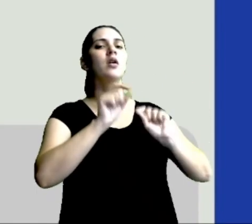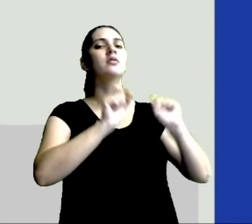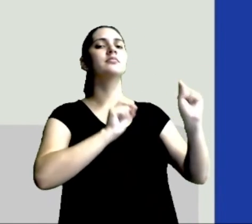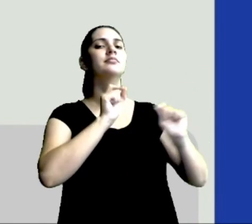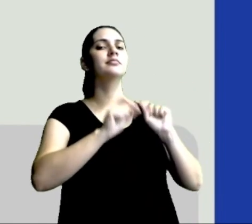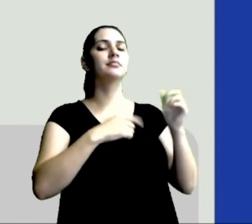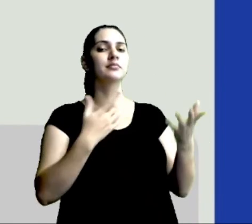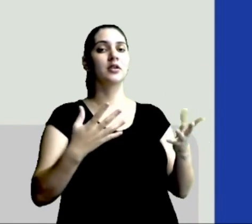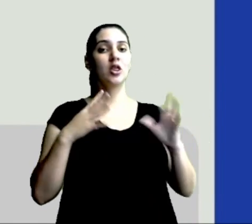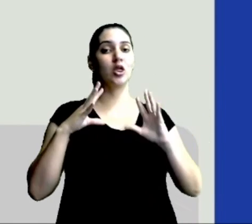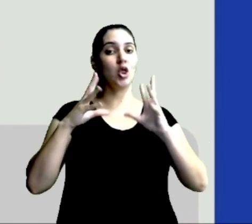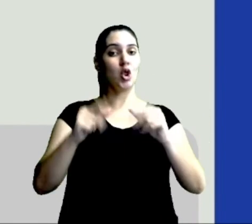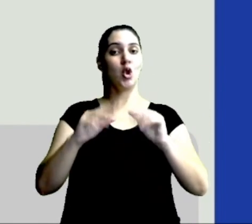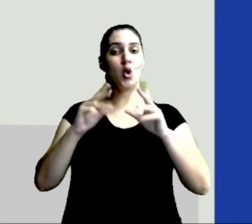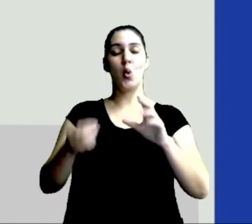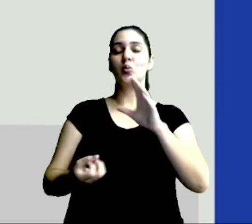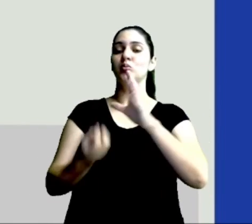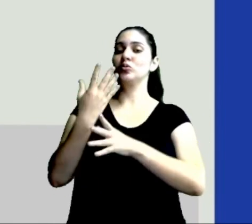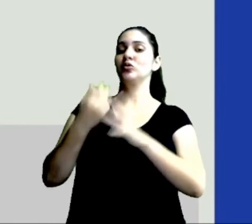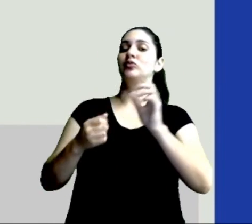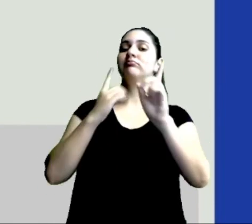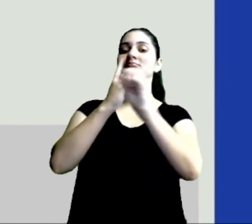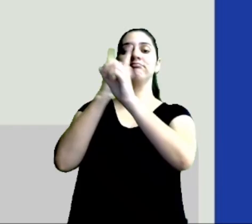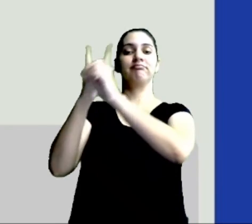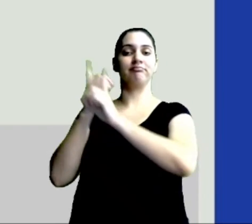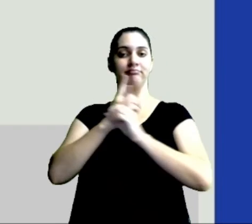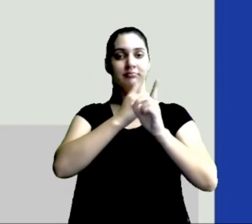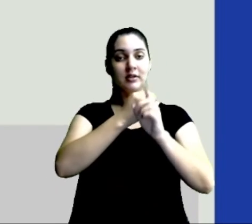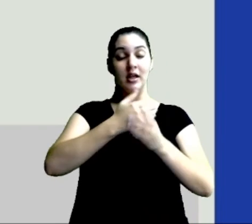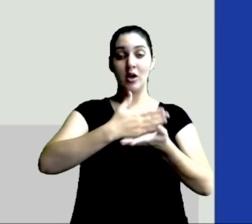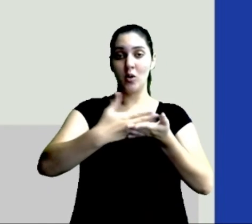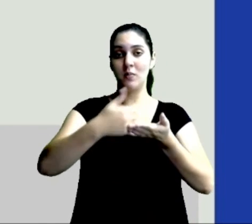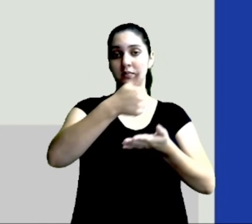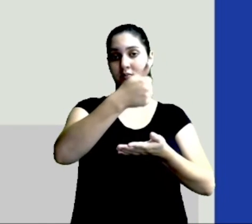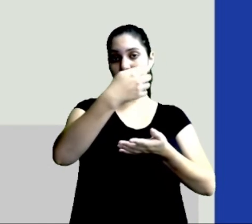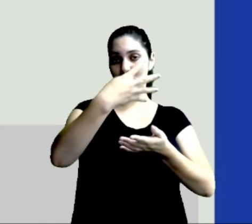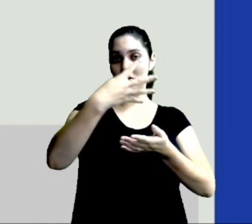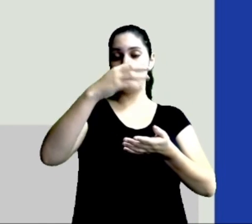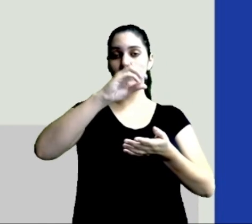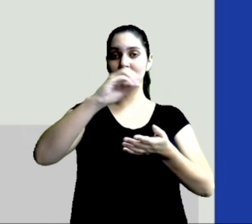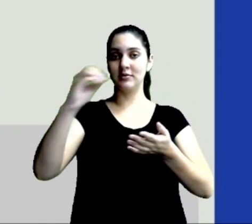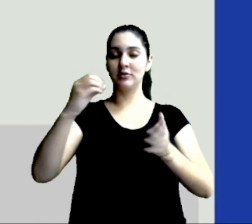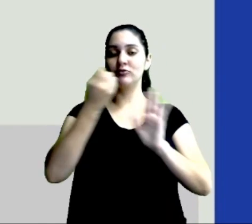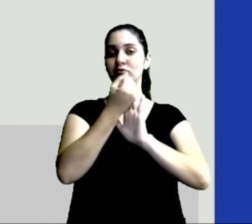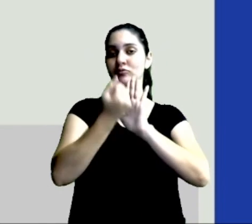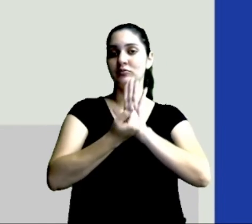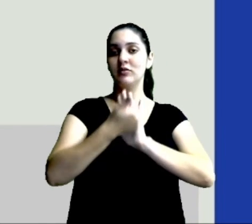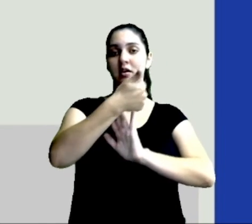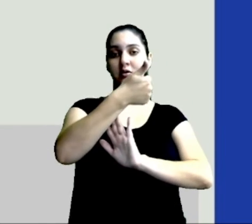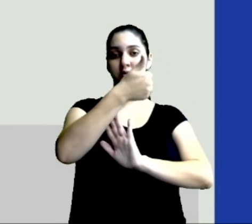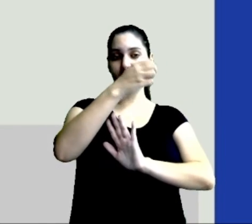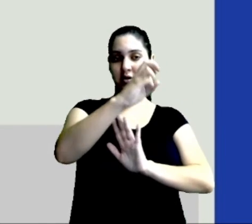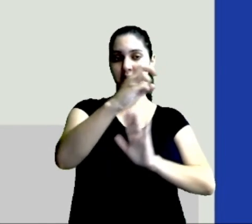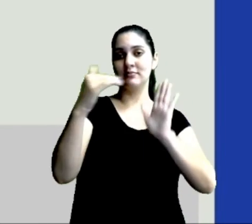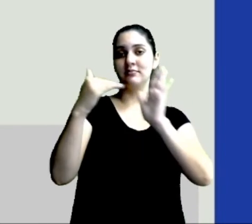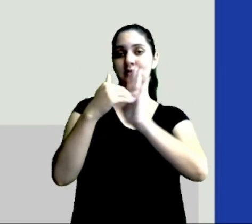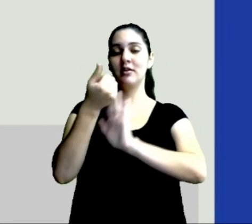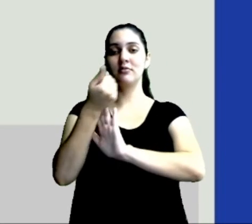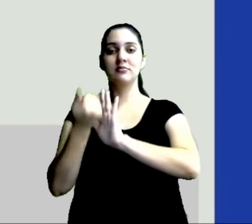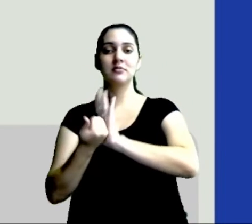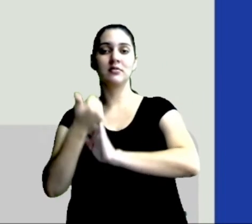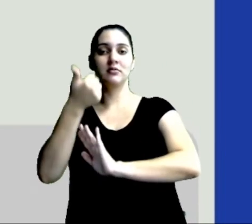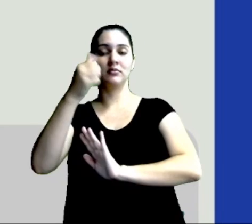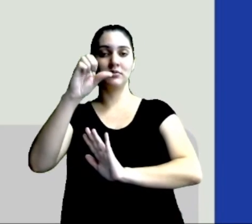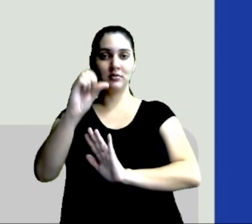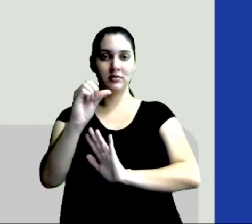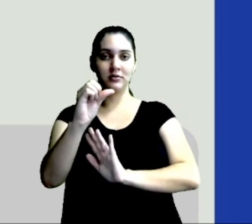todas as descobertas a partir de 1400, do século XV, até o século XVI, vai